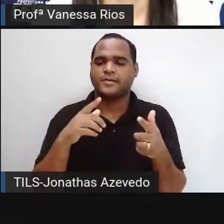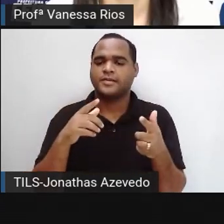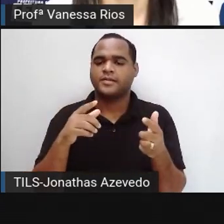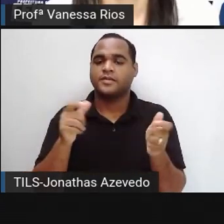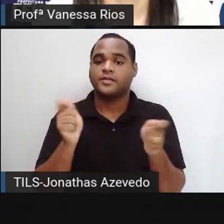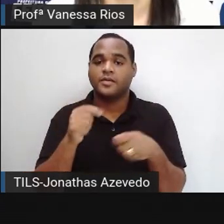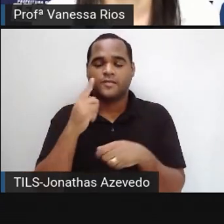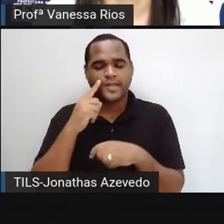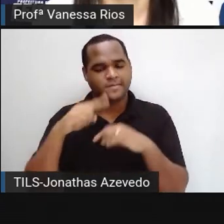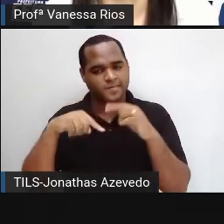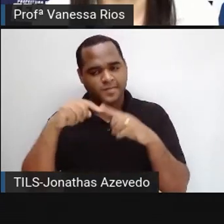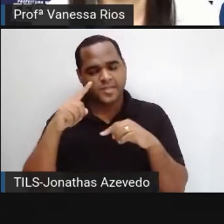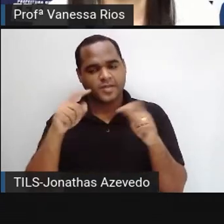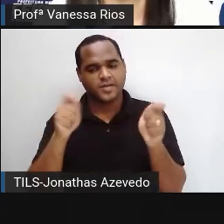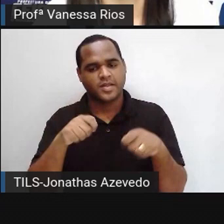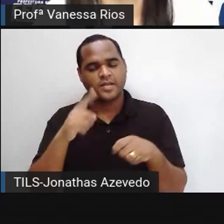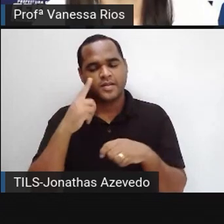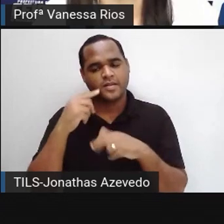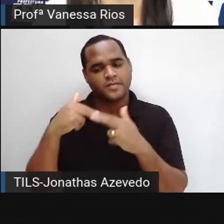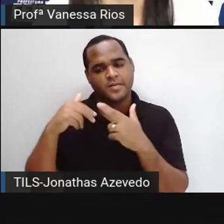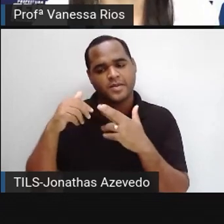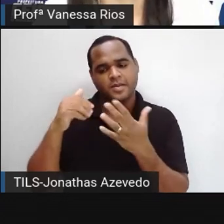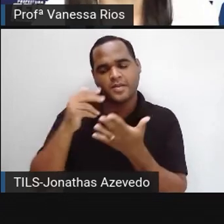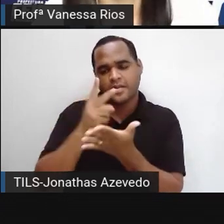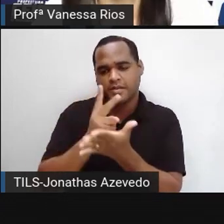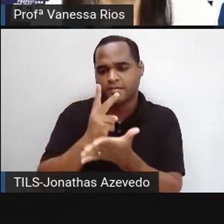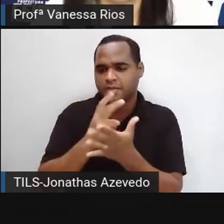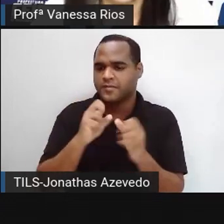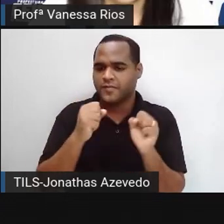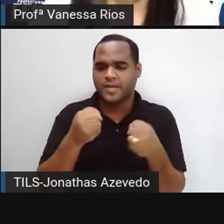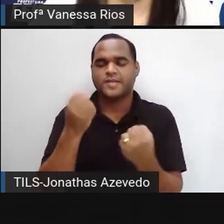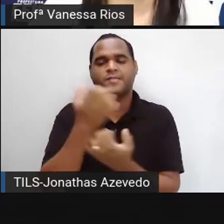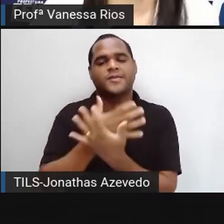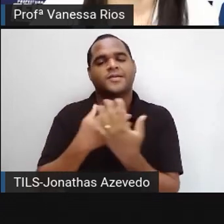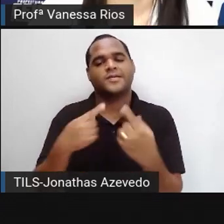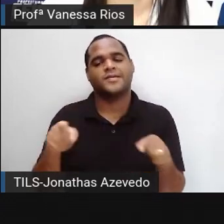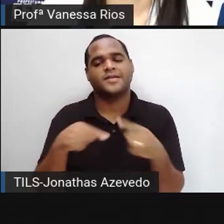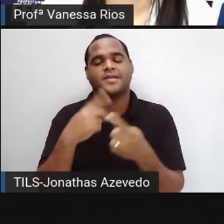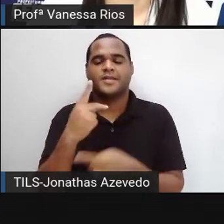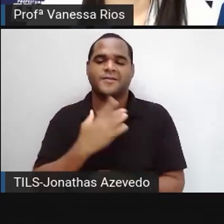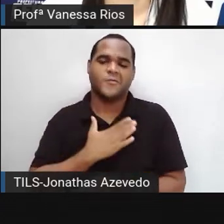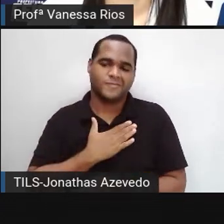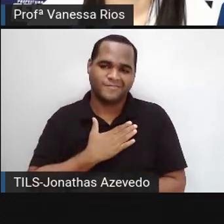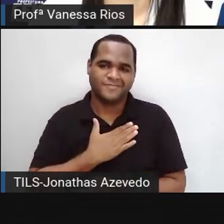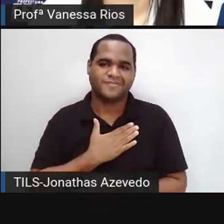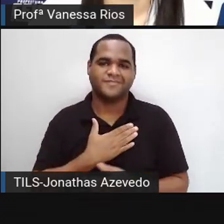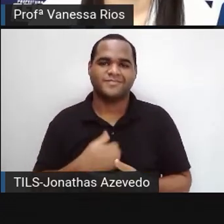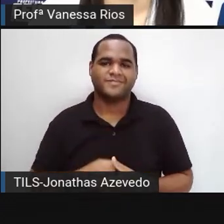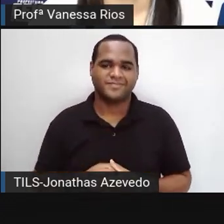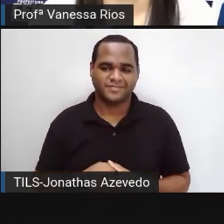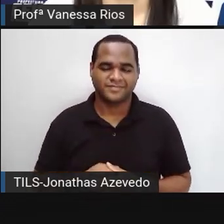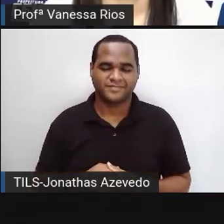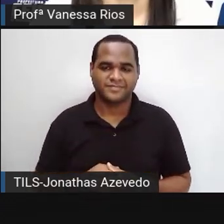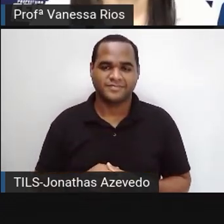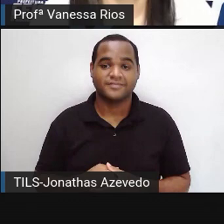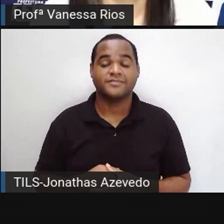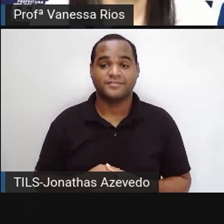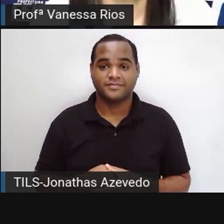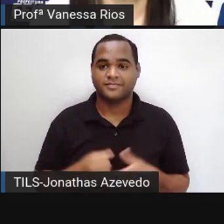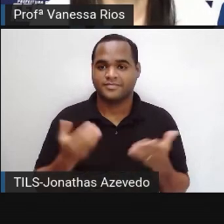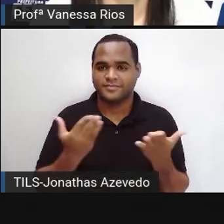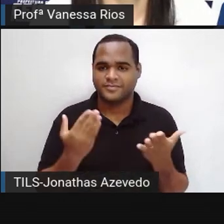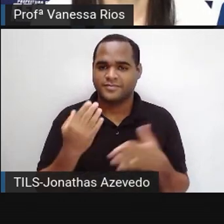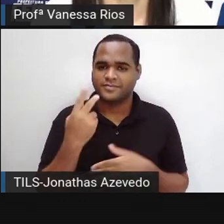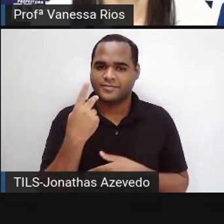para que você tenha sempre em mãos a sua música ou as suas músicas preferidas. E aí agora